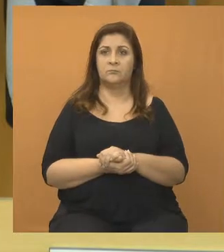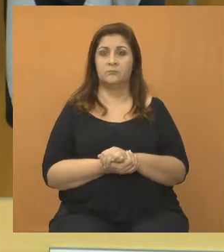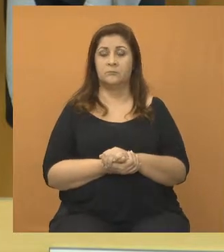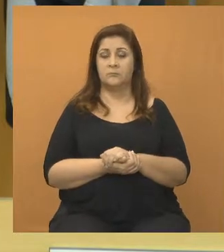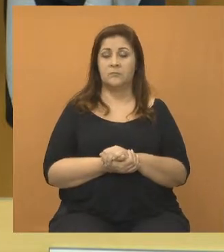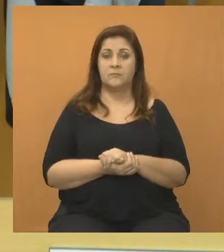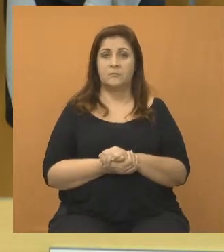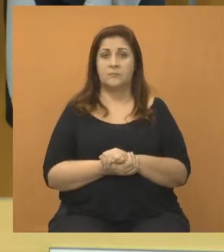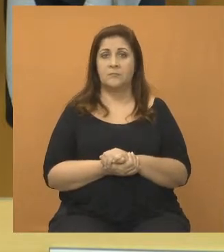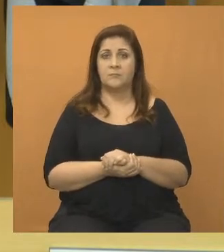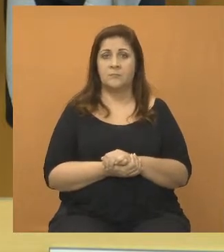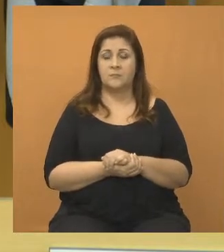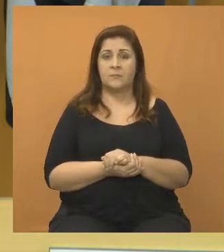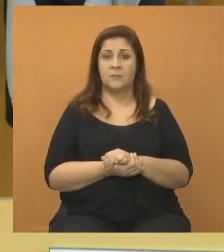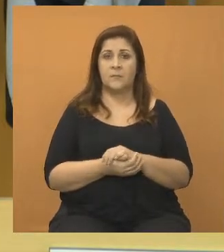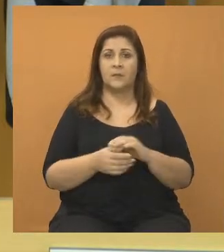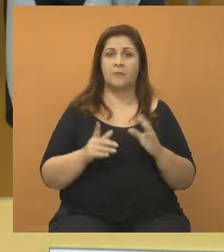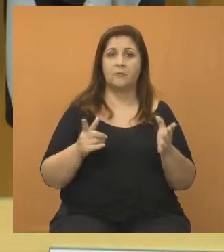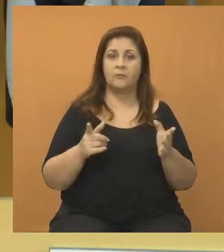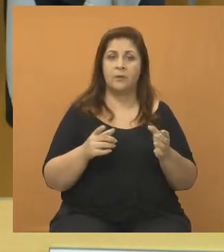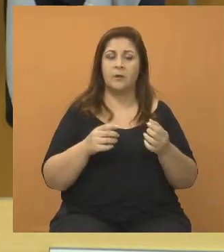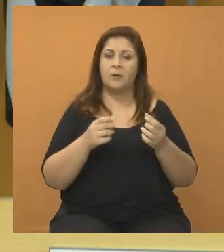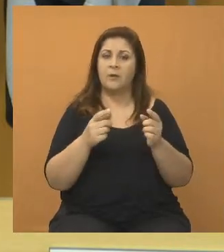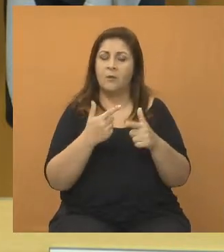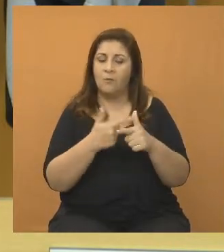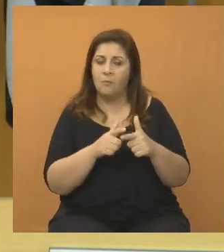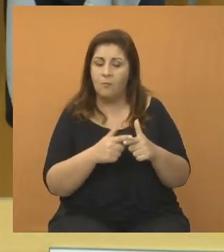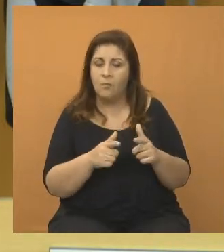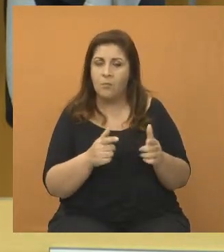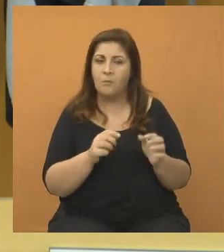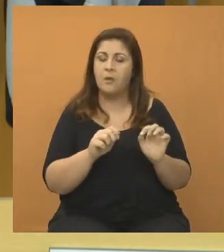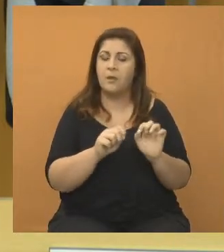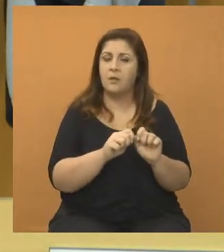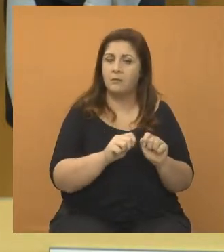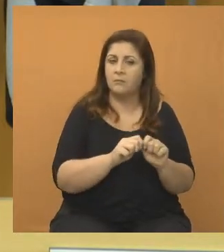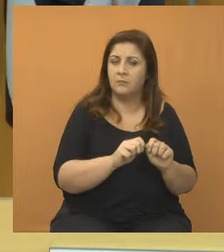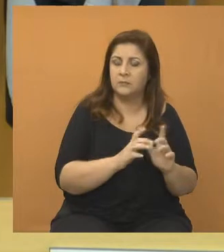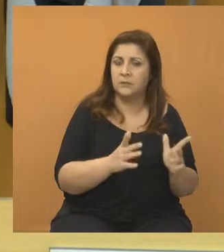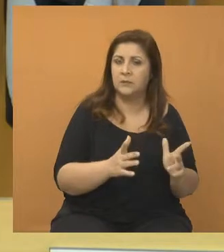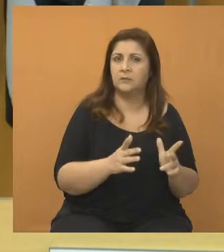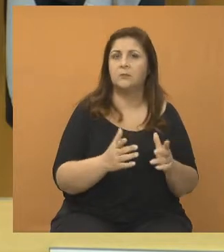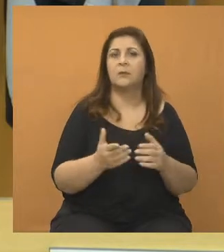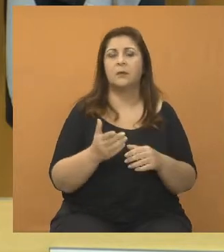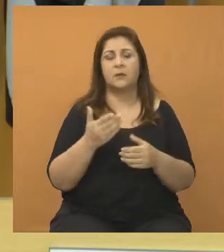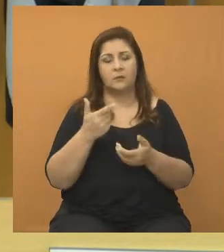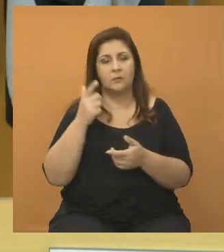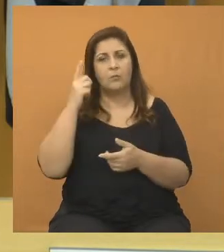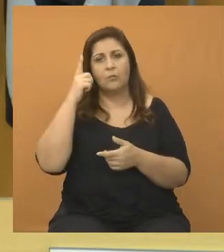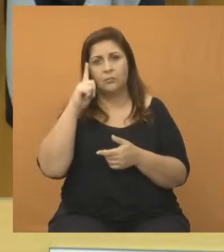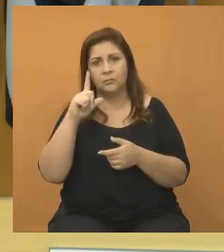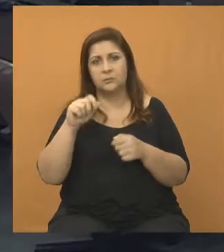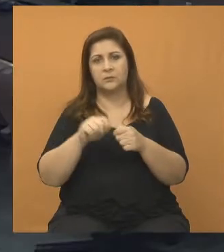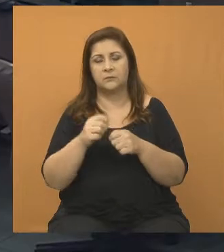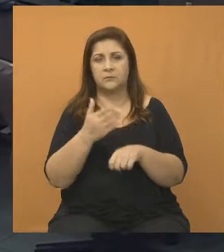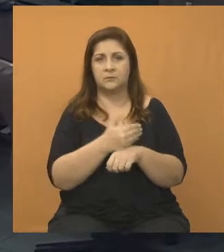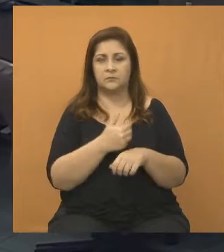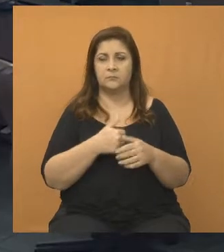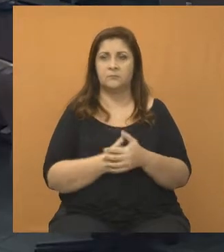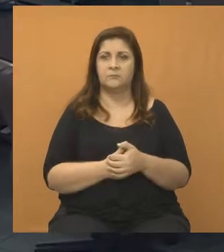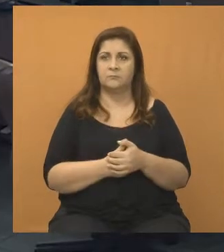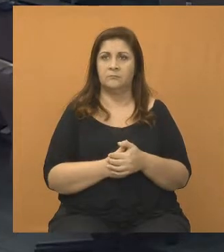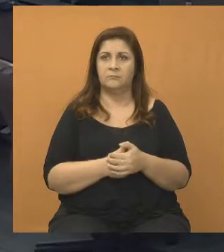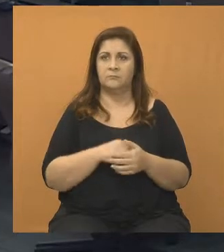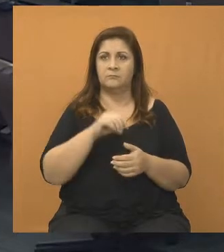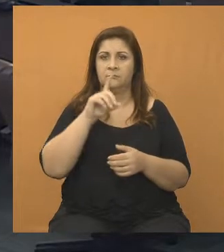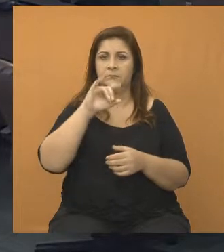à medida que a gente vai sanando as dificuldades, a gente consegue antecipar o cronograma. No Jardim dos